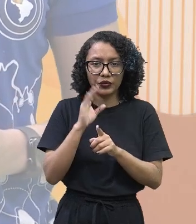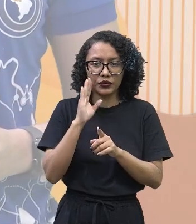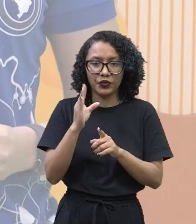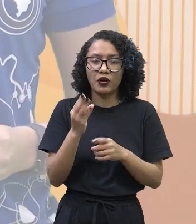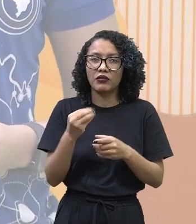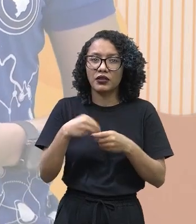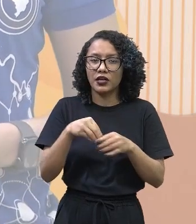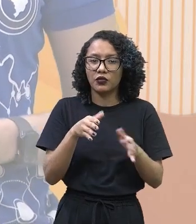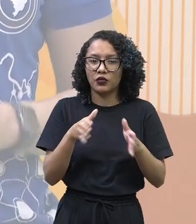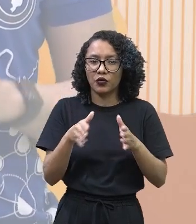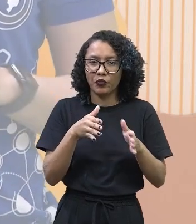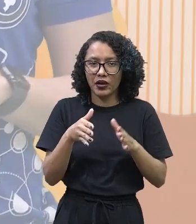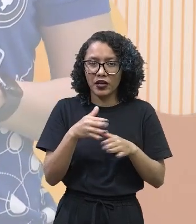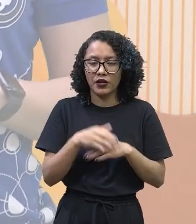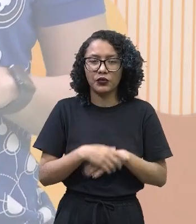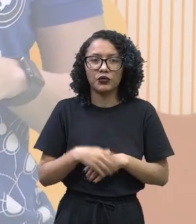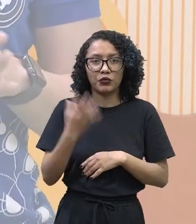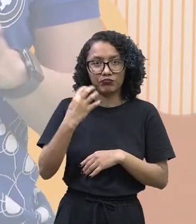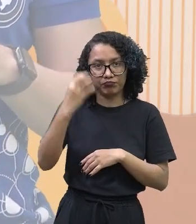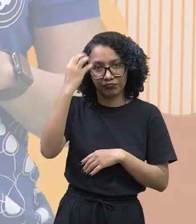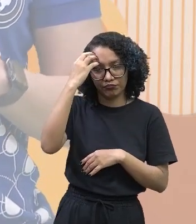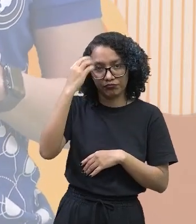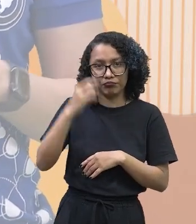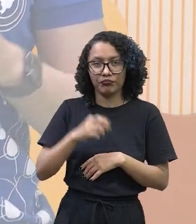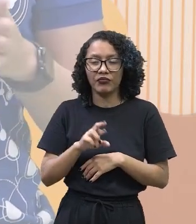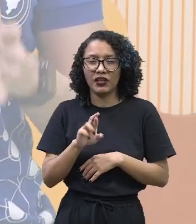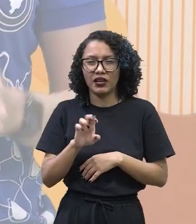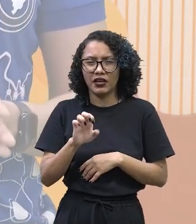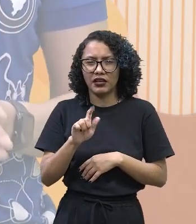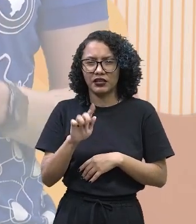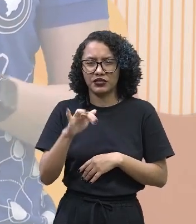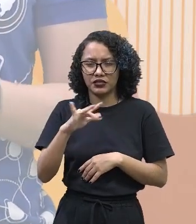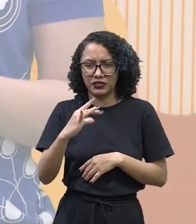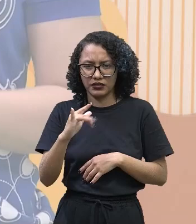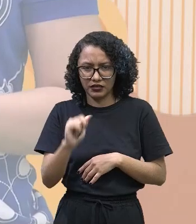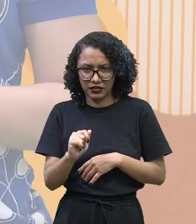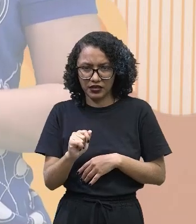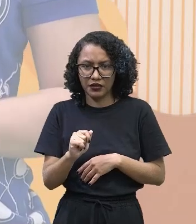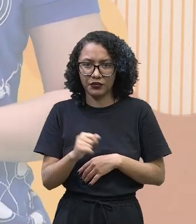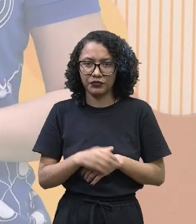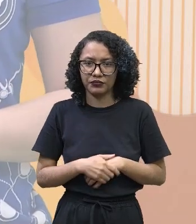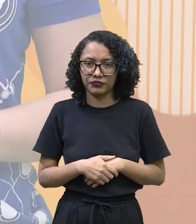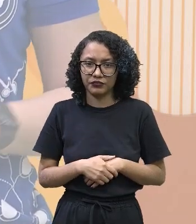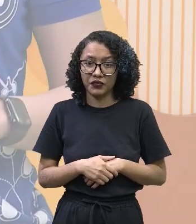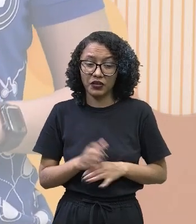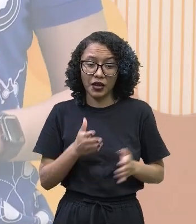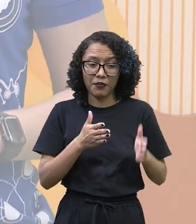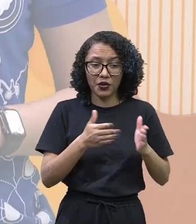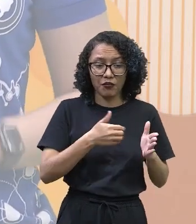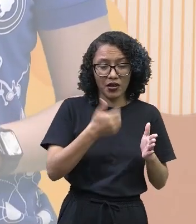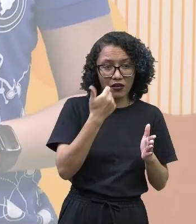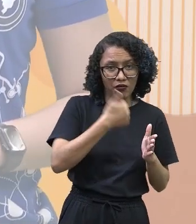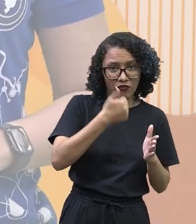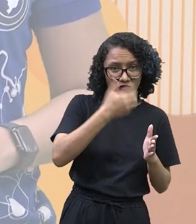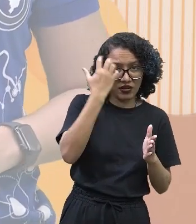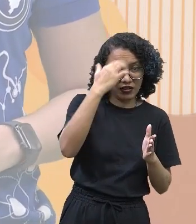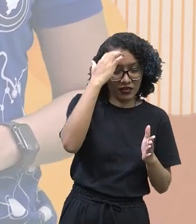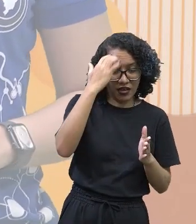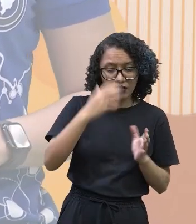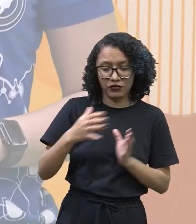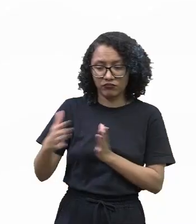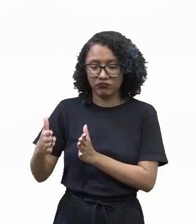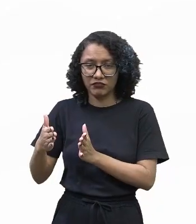período regencial, que é aquele que fica ali entre o primeiro e o segundo reinado, que é a